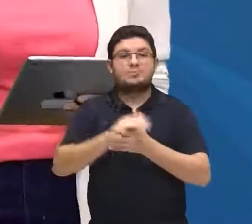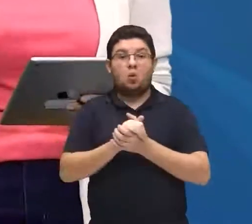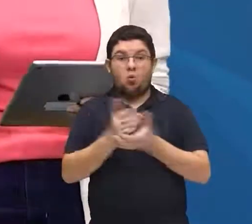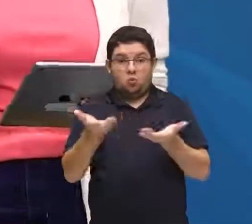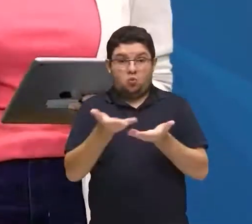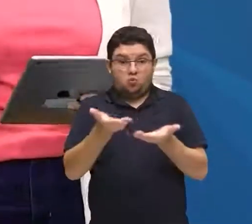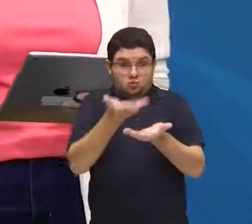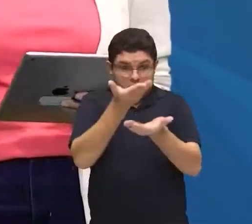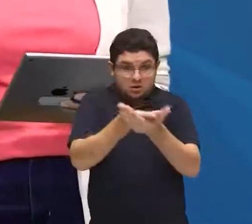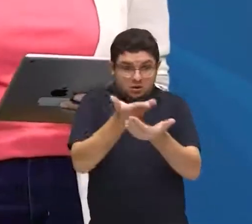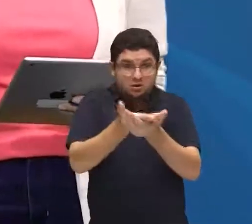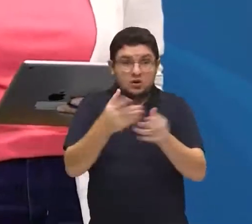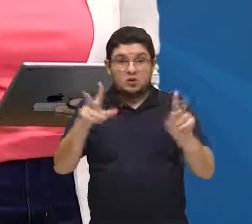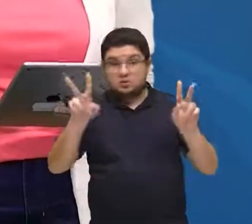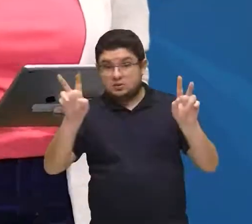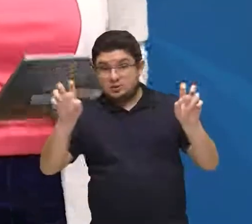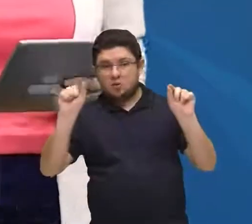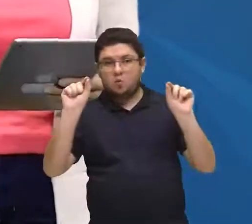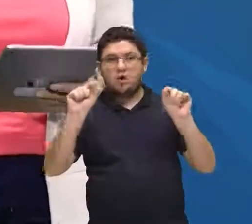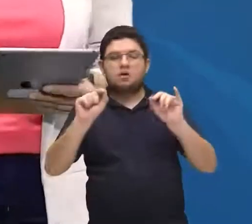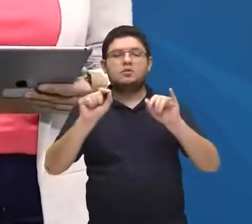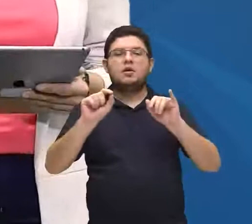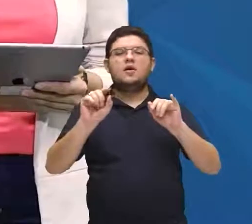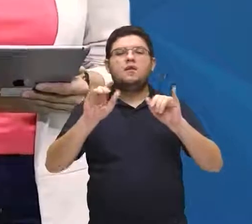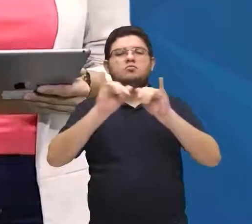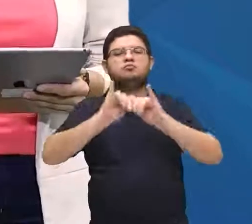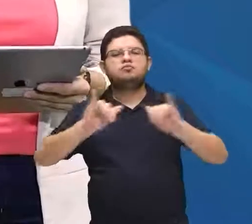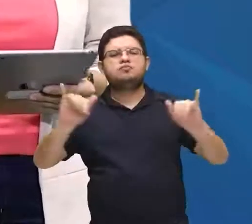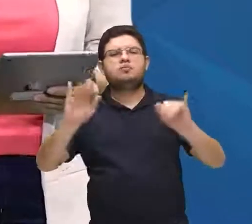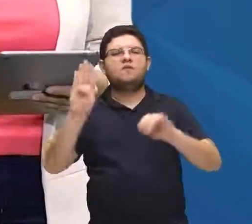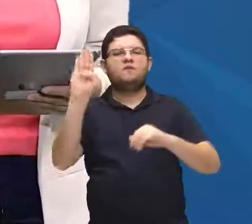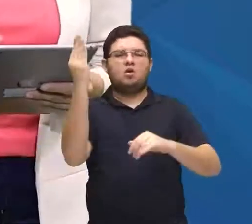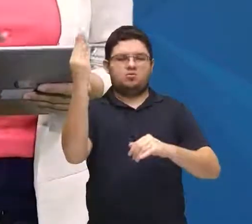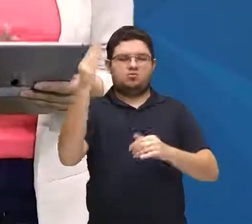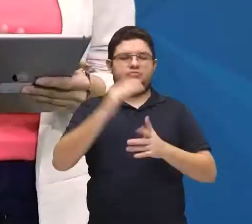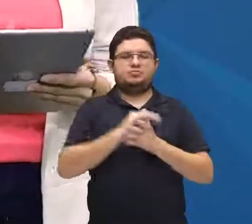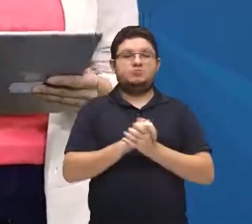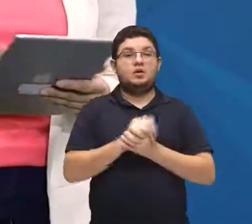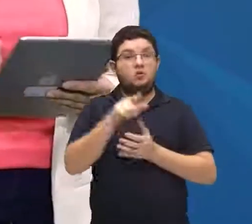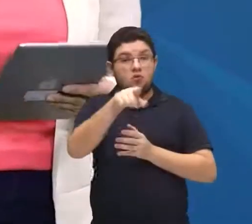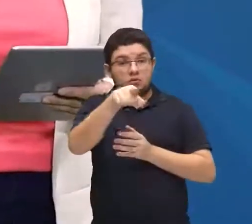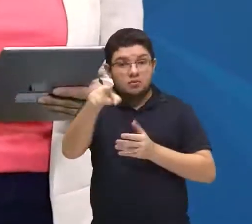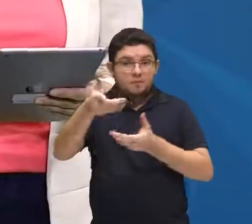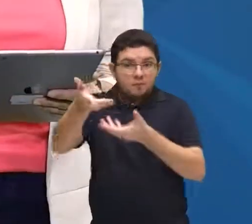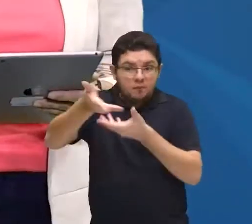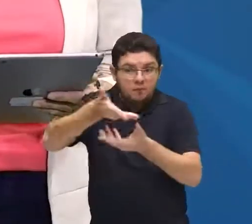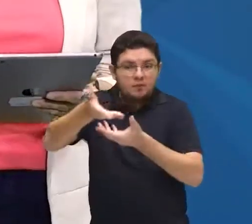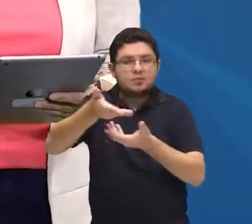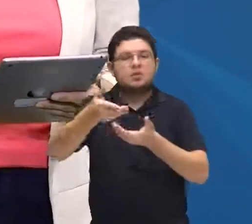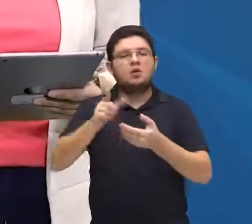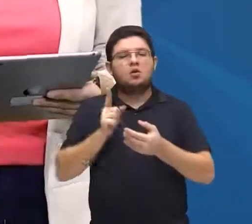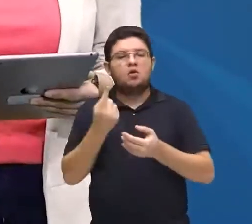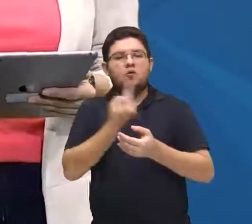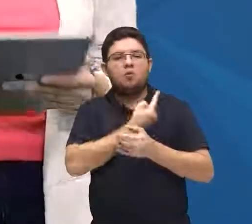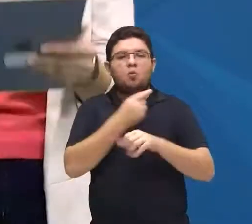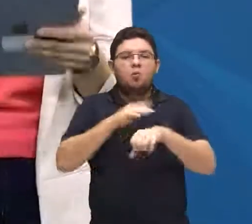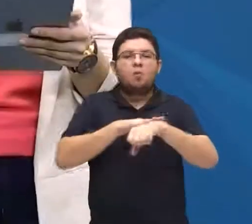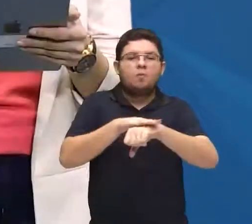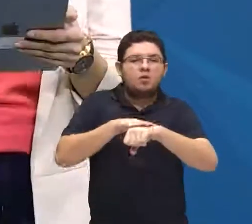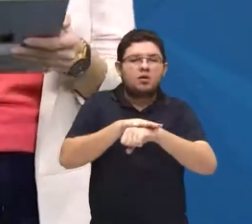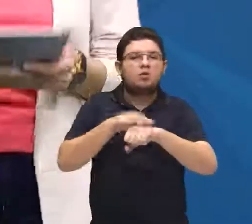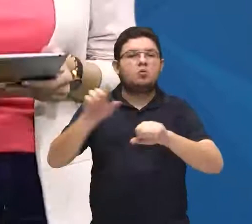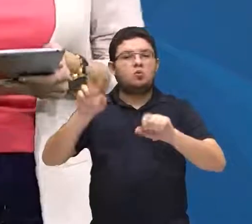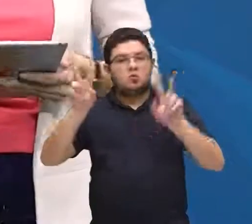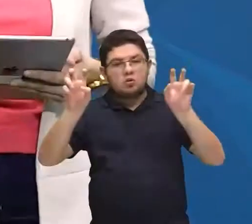é sobre fake news, tá bom? Então participem e aí a gente vai falar dessa temática. E eu tô